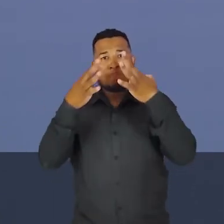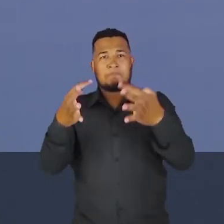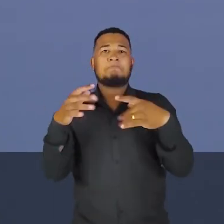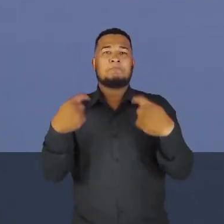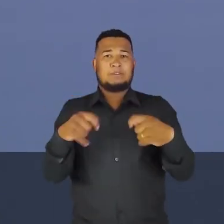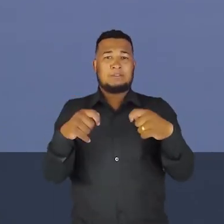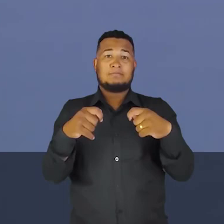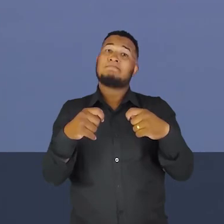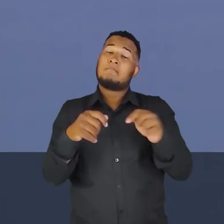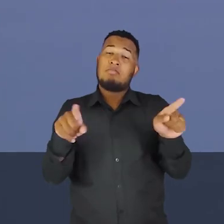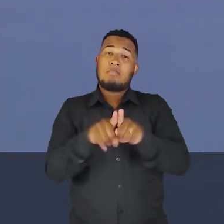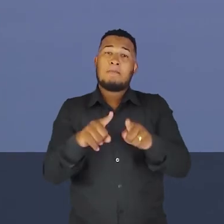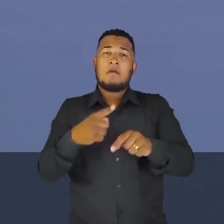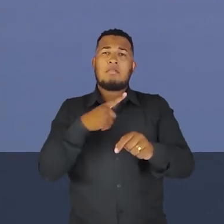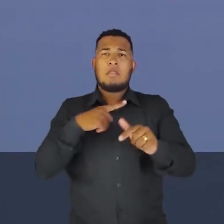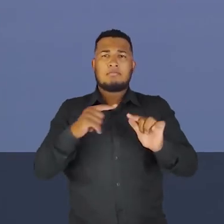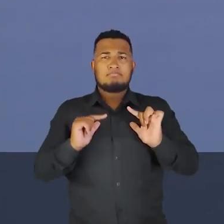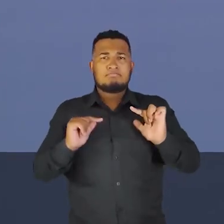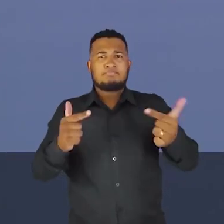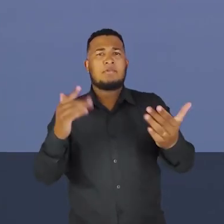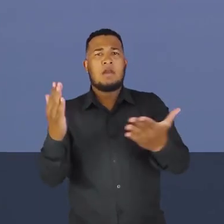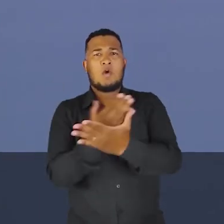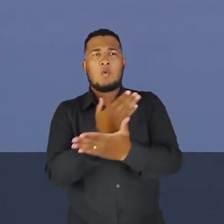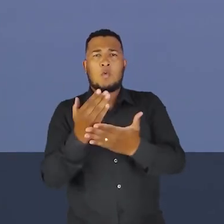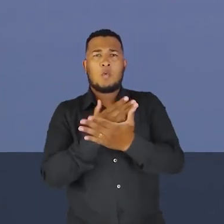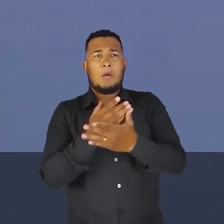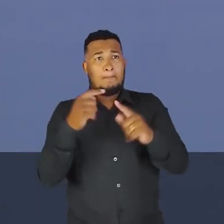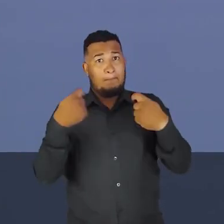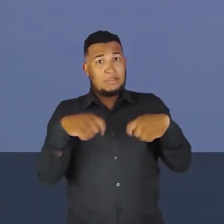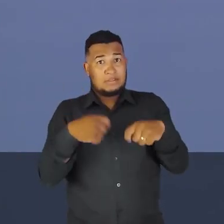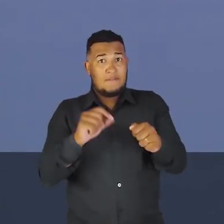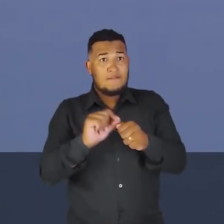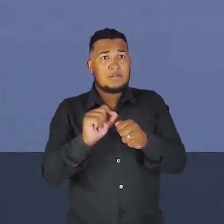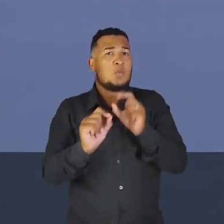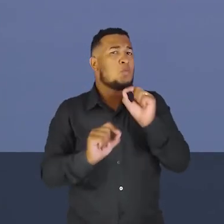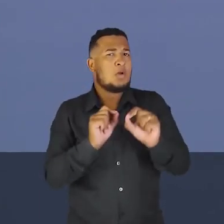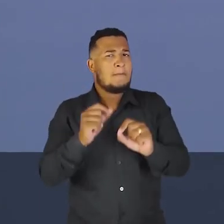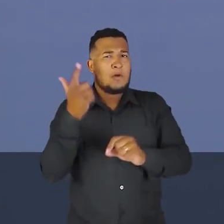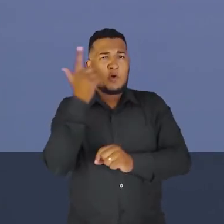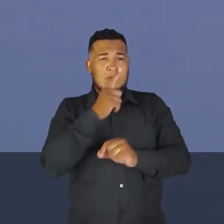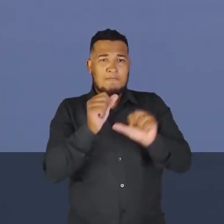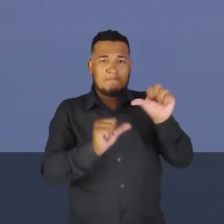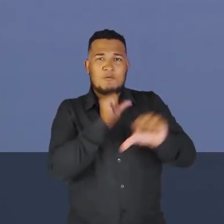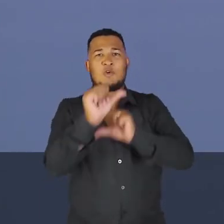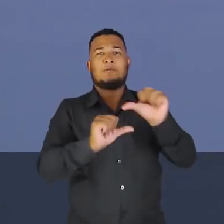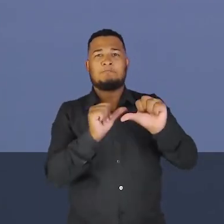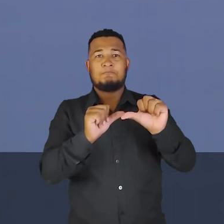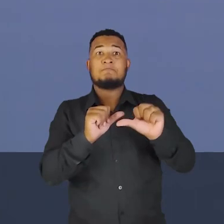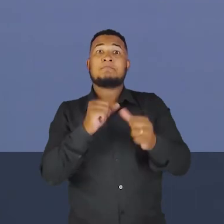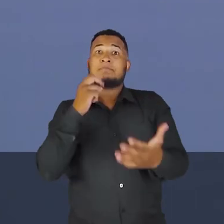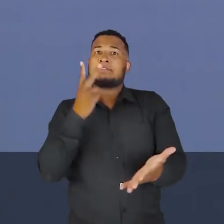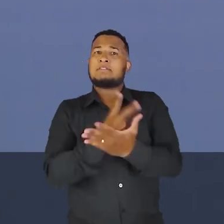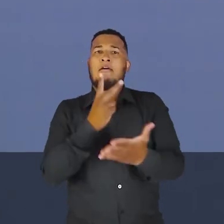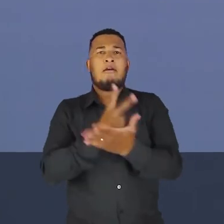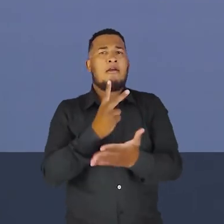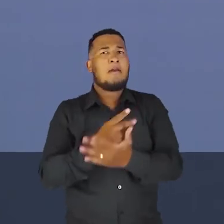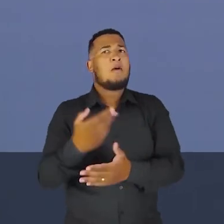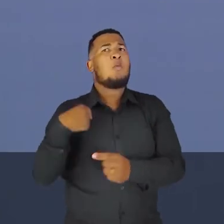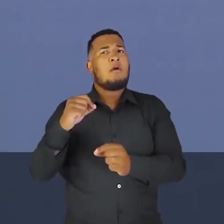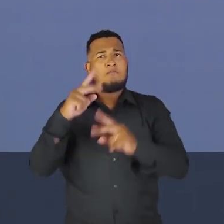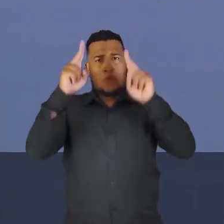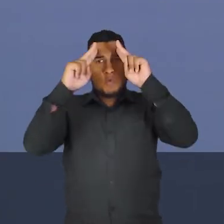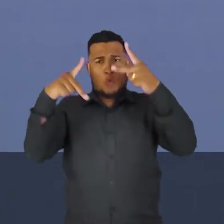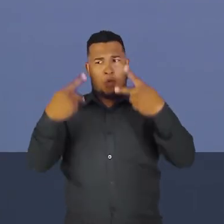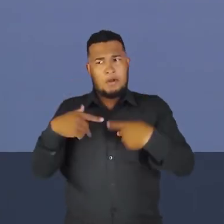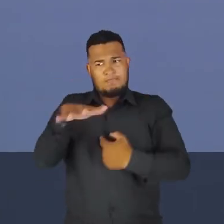sim, atitudes que nós podemos tomar para mudar esse cenário. Desde sempre, o homem vem